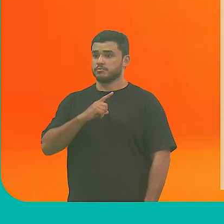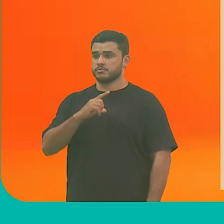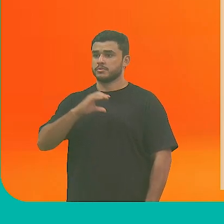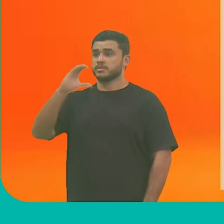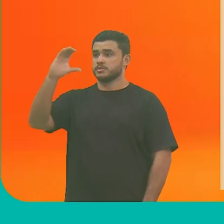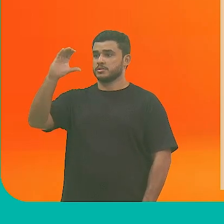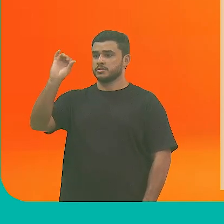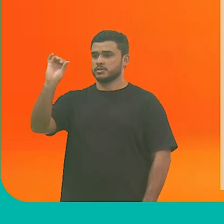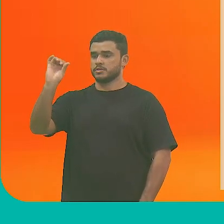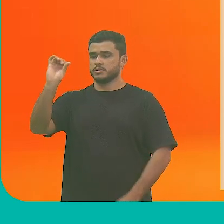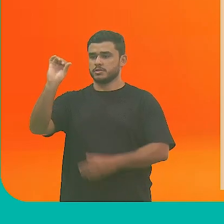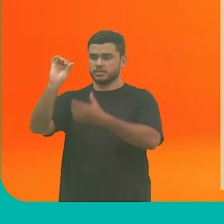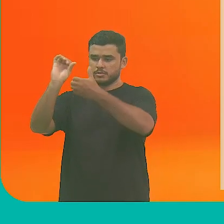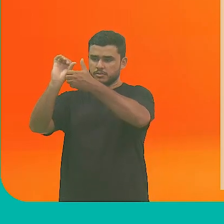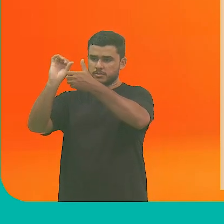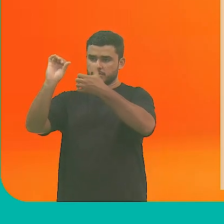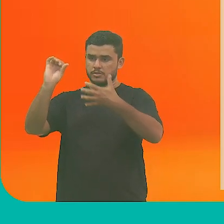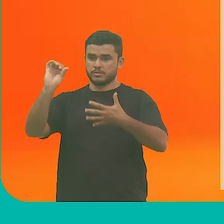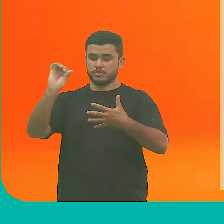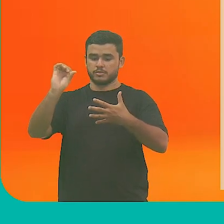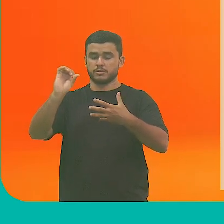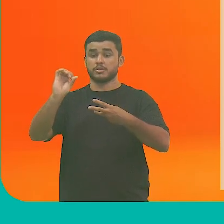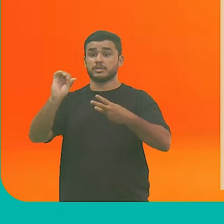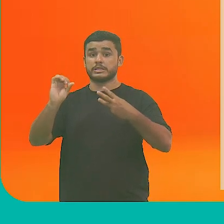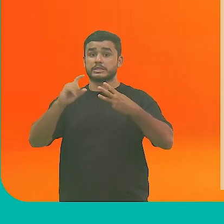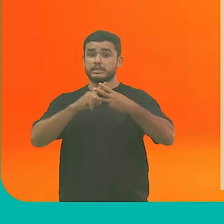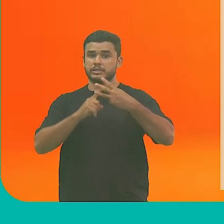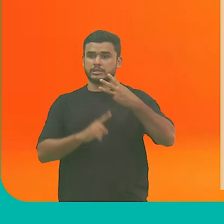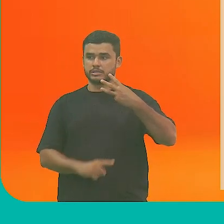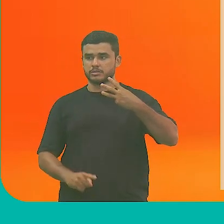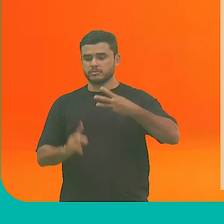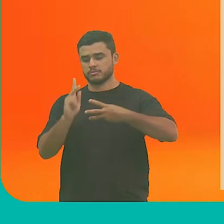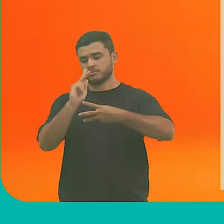quantas habilidades? 3.